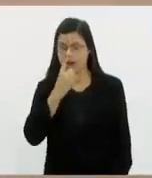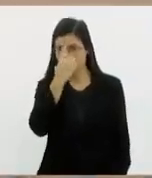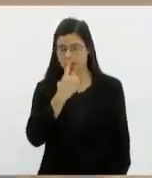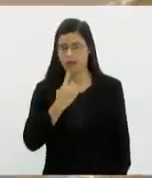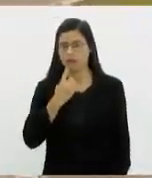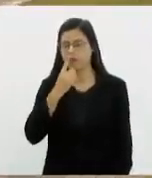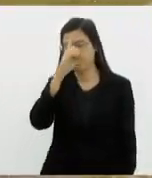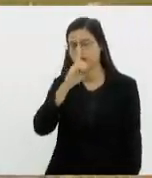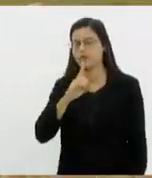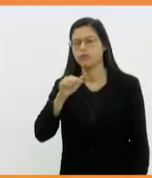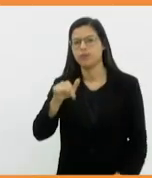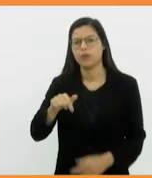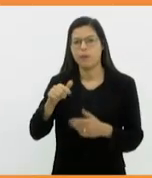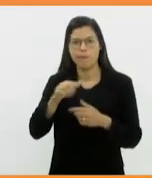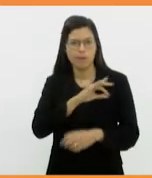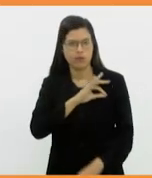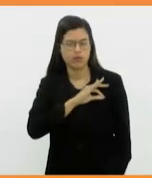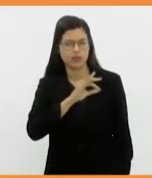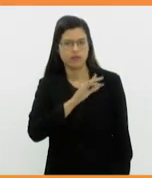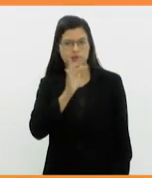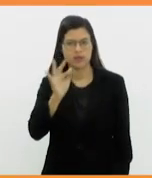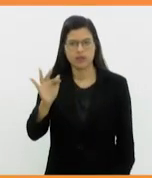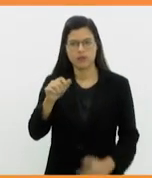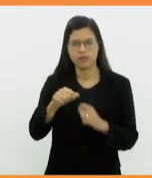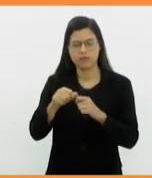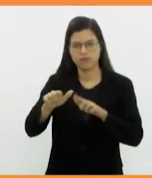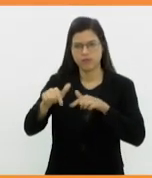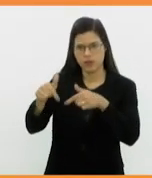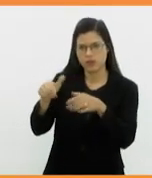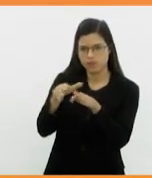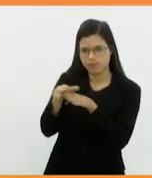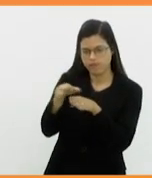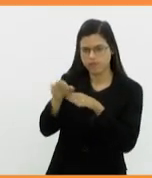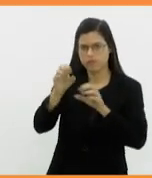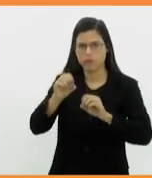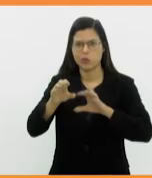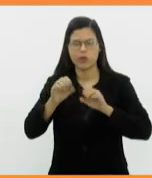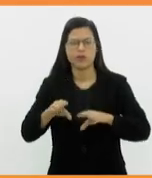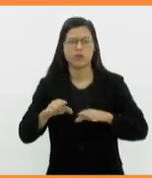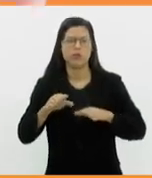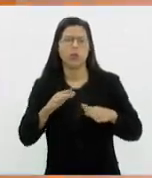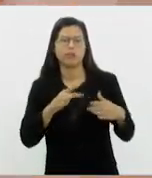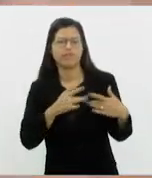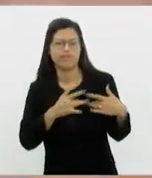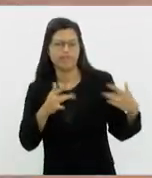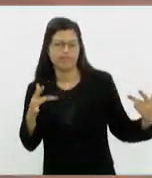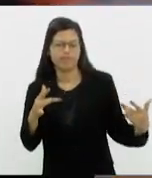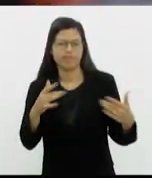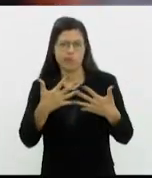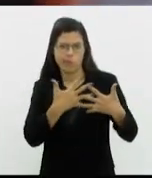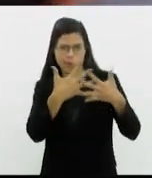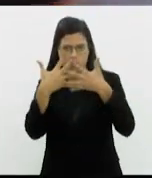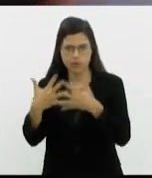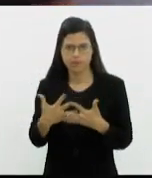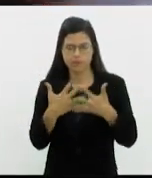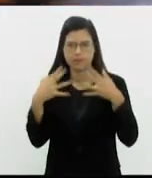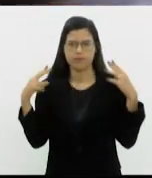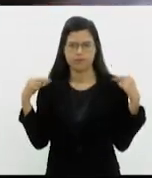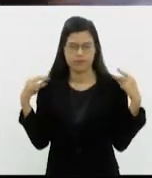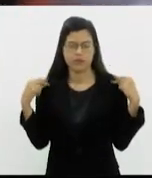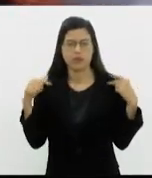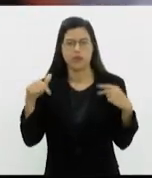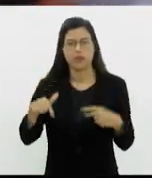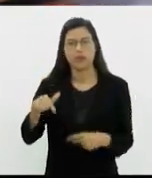faz ações educativas nas estradas para sensibilizar motoristas de caminhão. E na Baixada